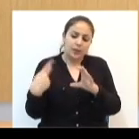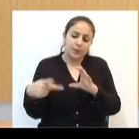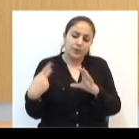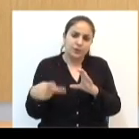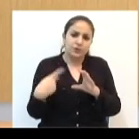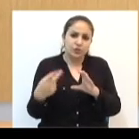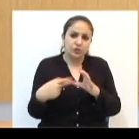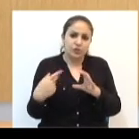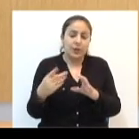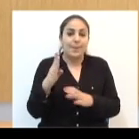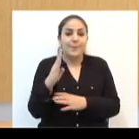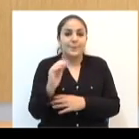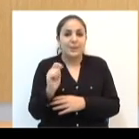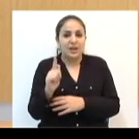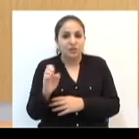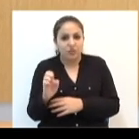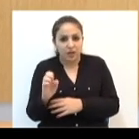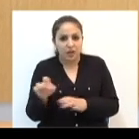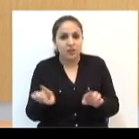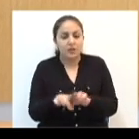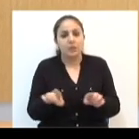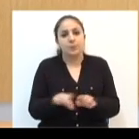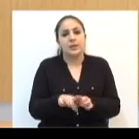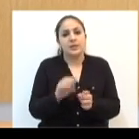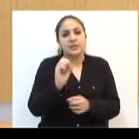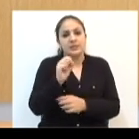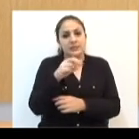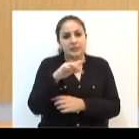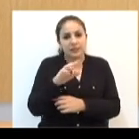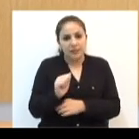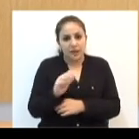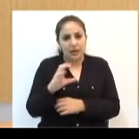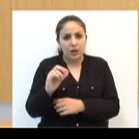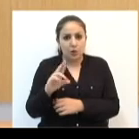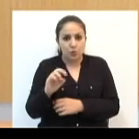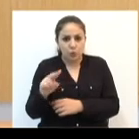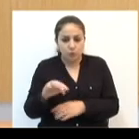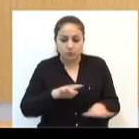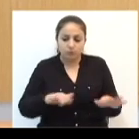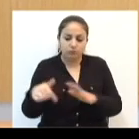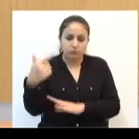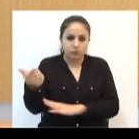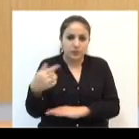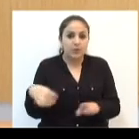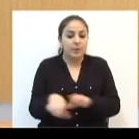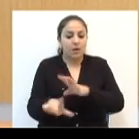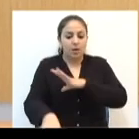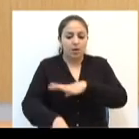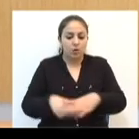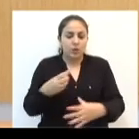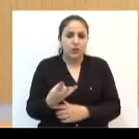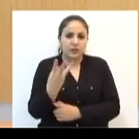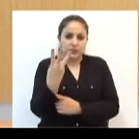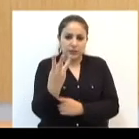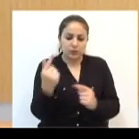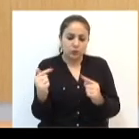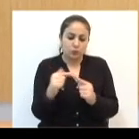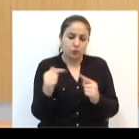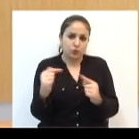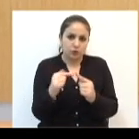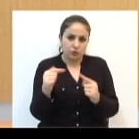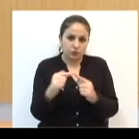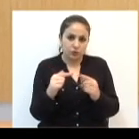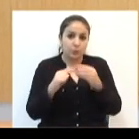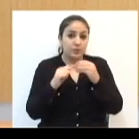de vereadores de Bagé e Santa Cruz do Sul na próxima semana. Devem ser escolhidas 3 prioridades